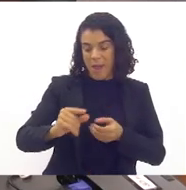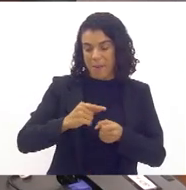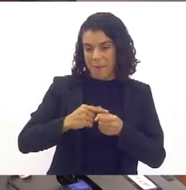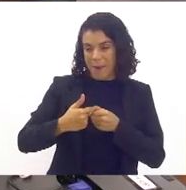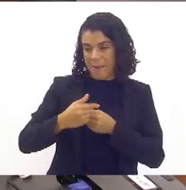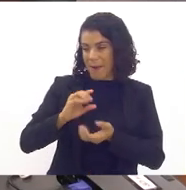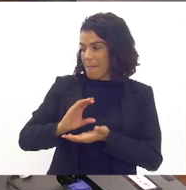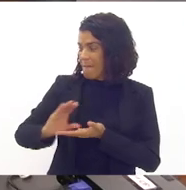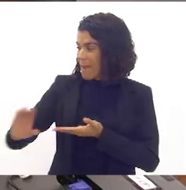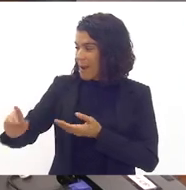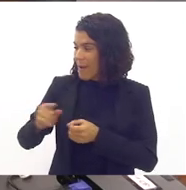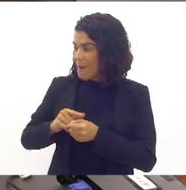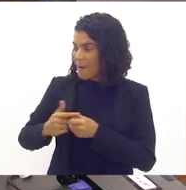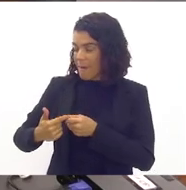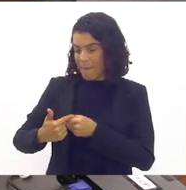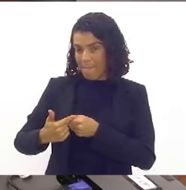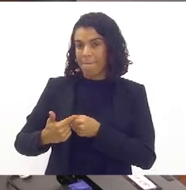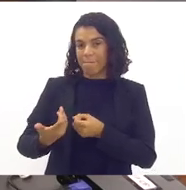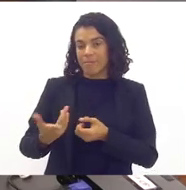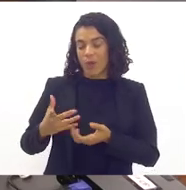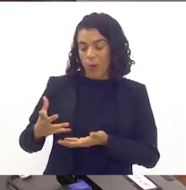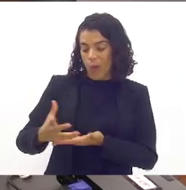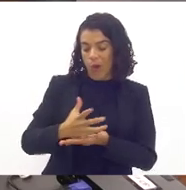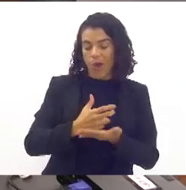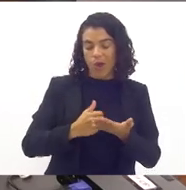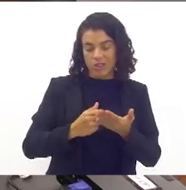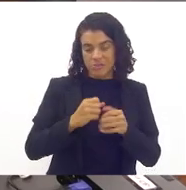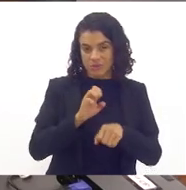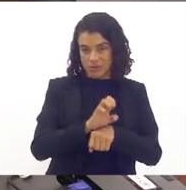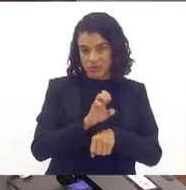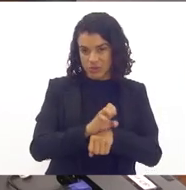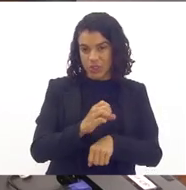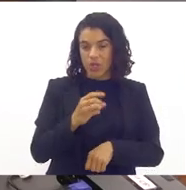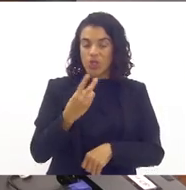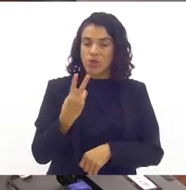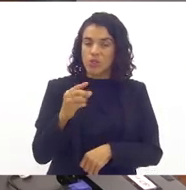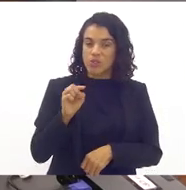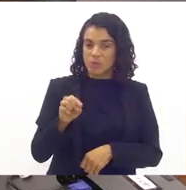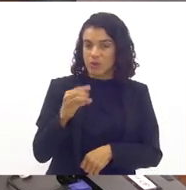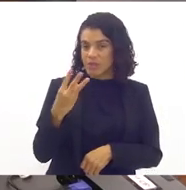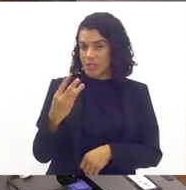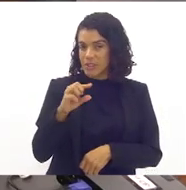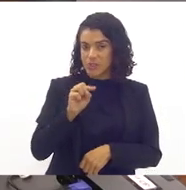2024, para o orçamento do Estado, tem entre 2,3 e 2,4 bi.